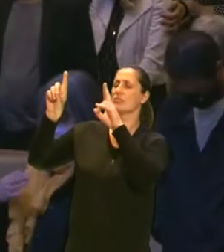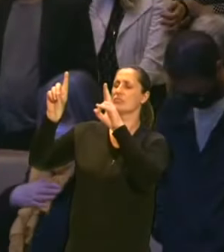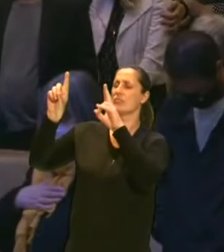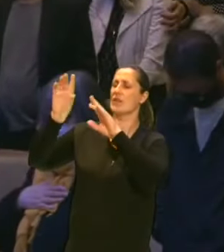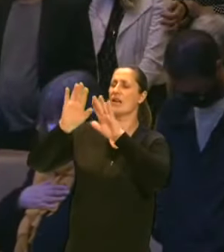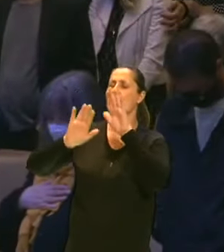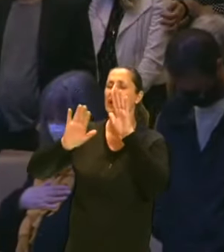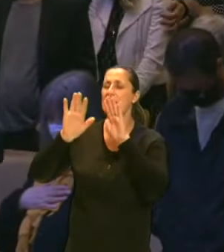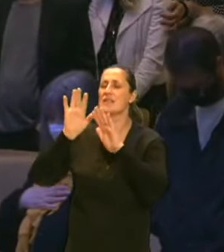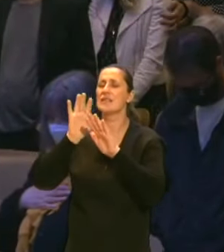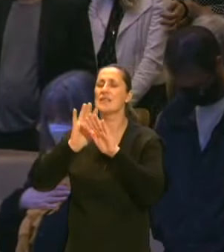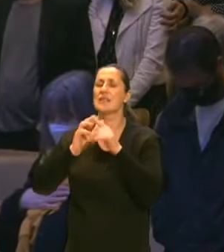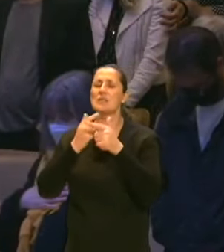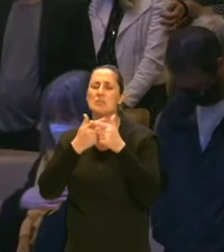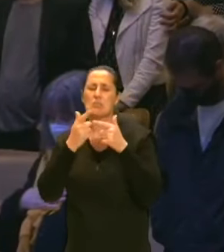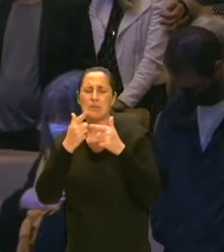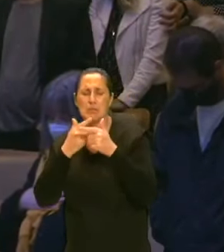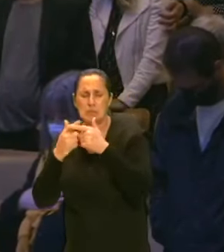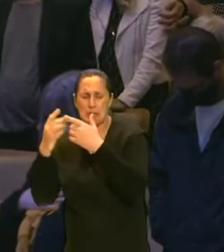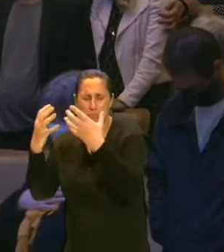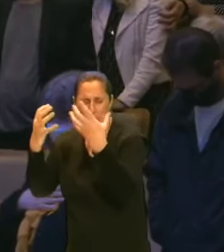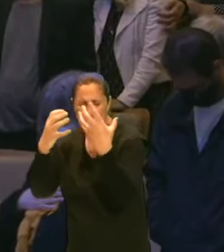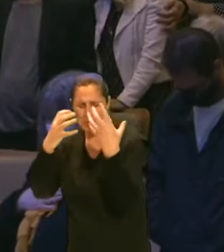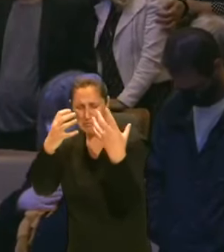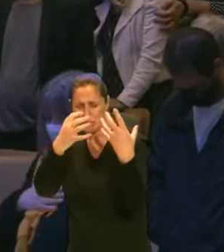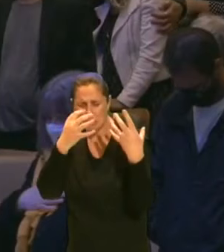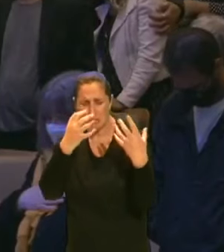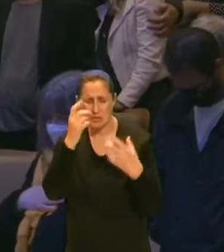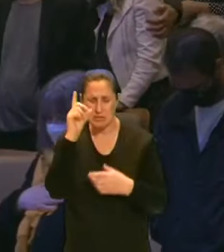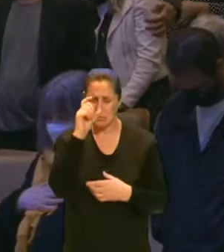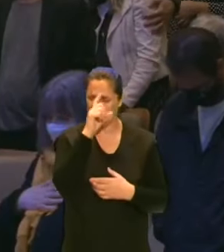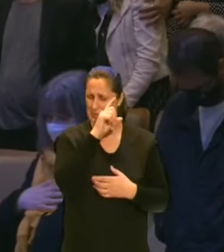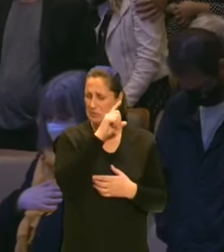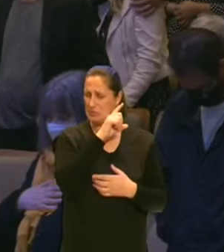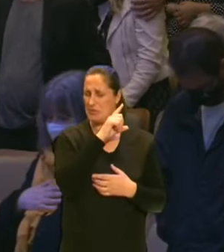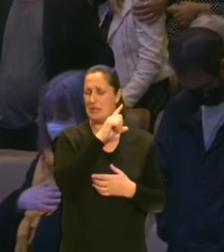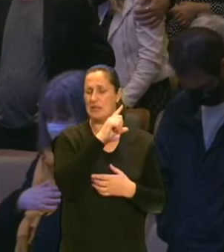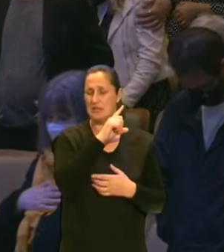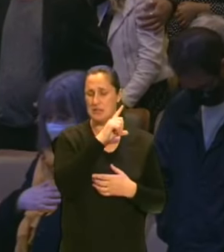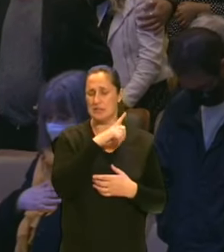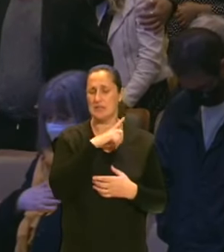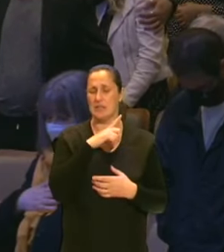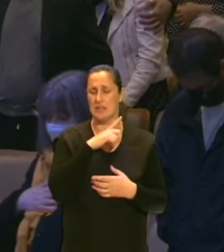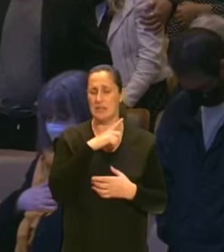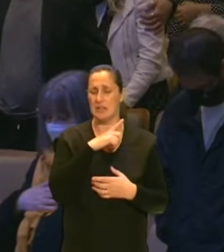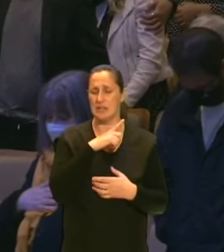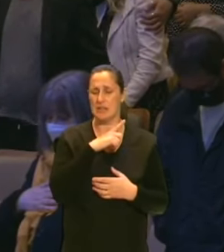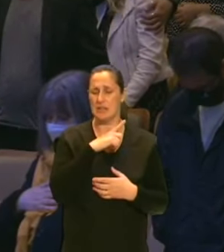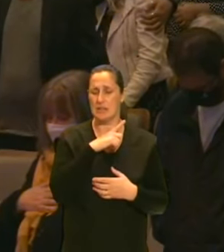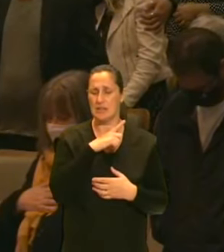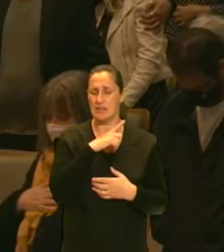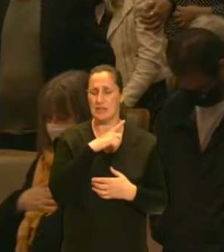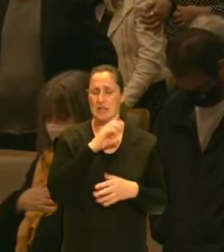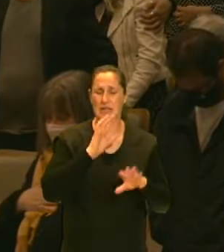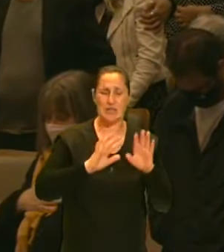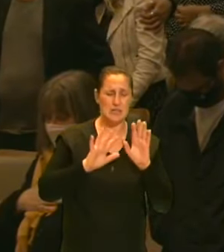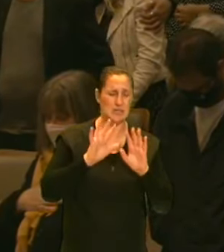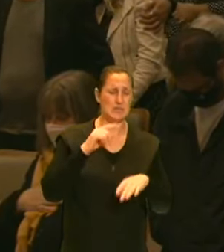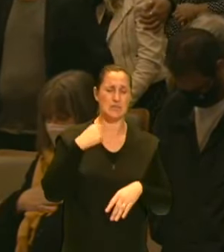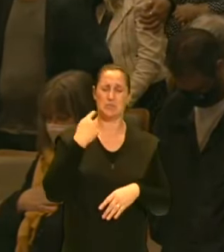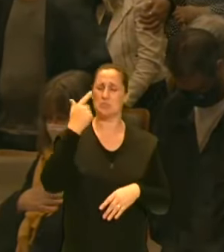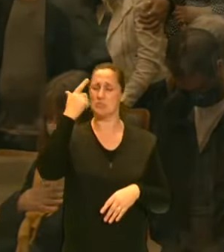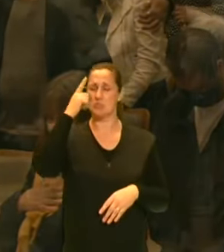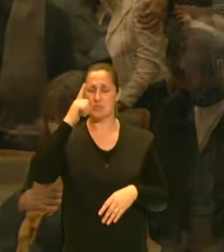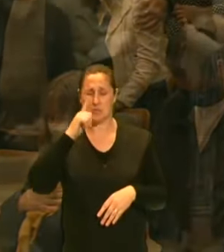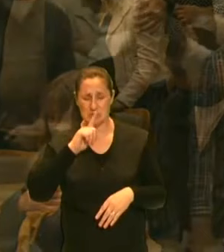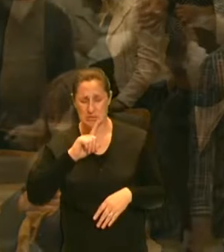Às vezes, Deus, os problemas nos cercam, Pai, as dificuldades são tão grandes. E a gente, Deus, não consegue encontrar uma